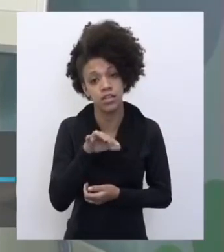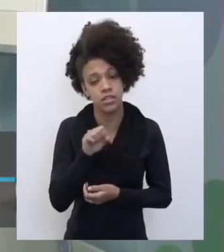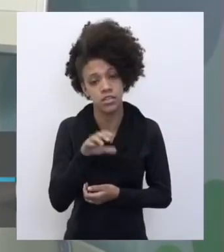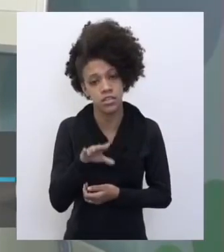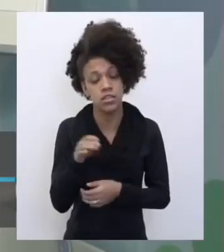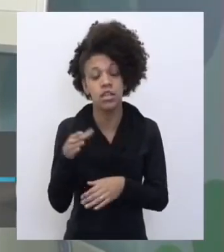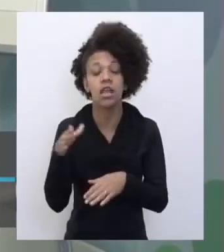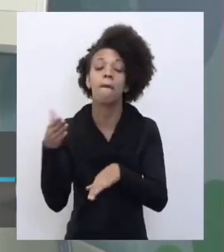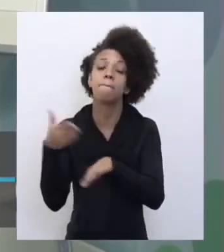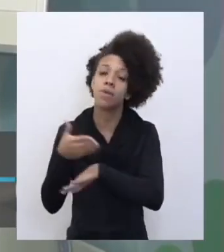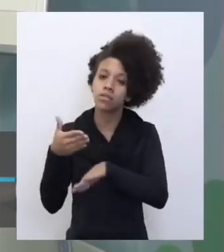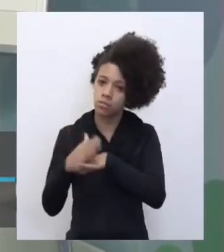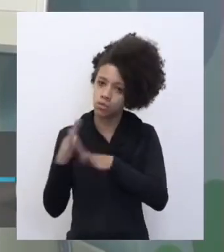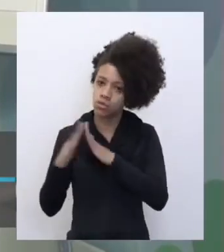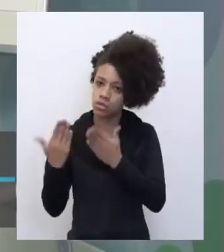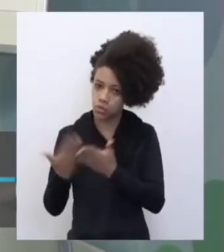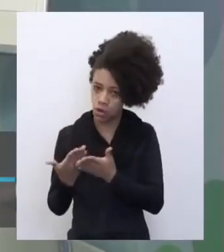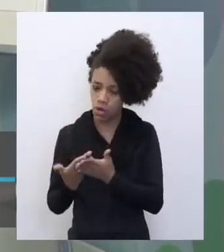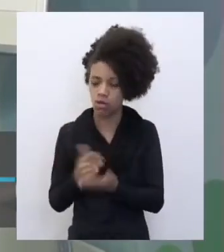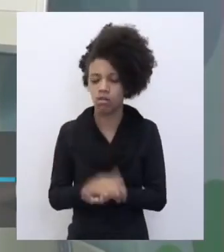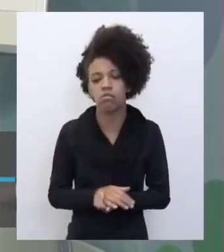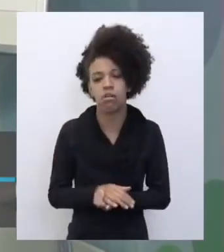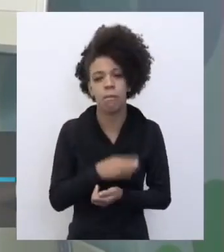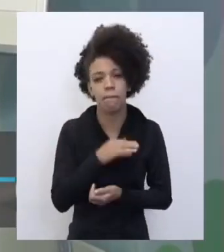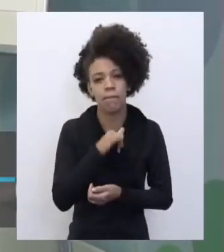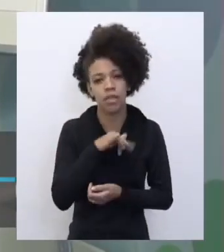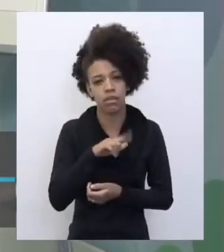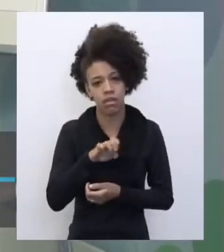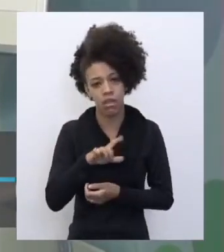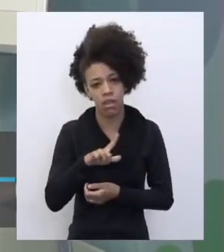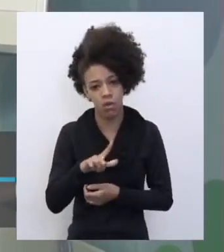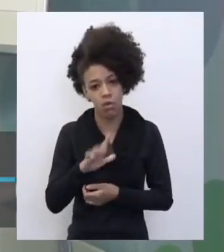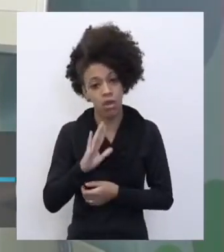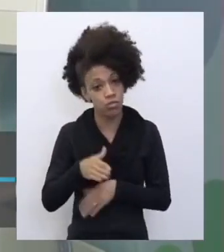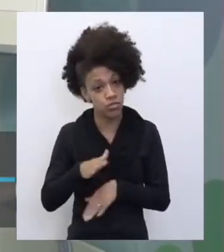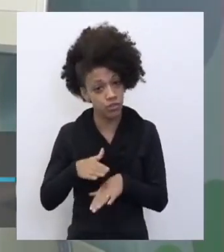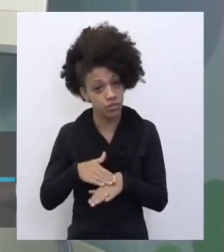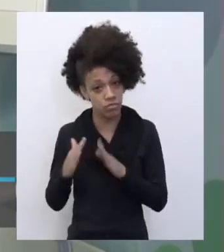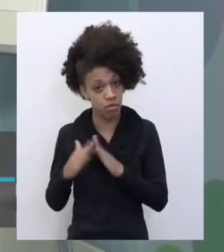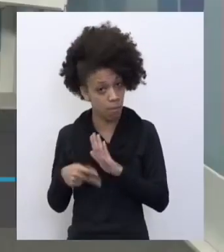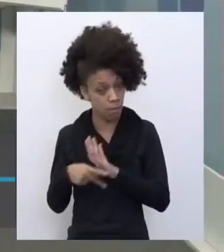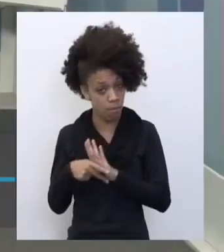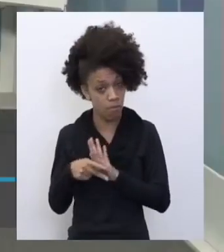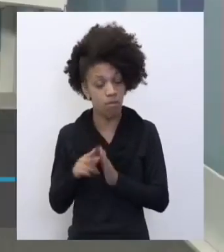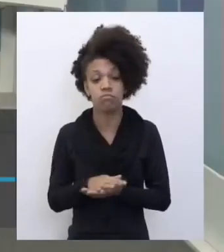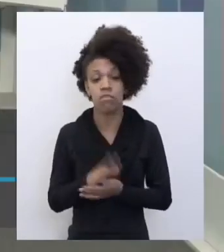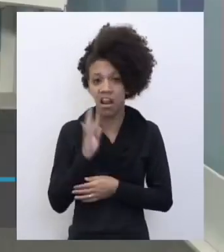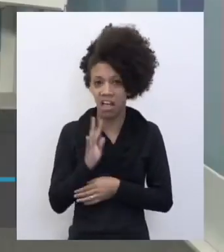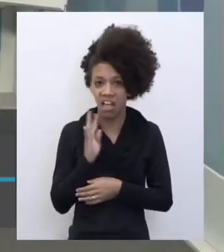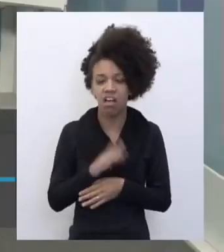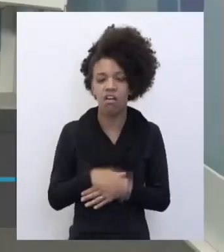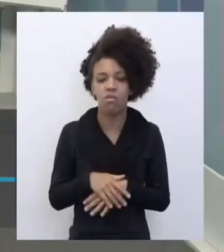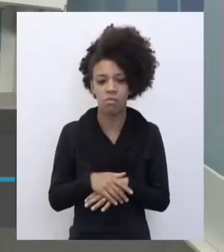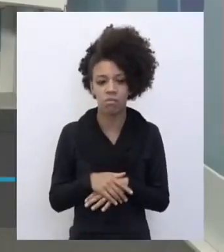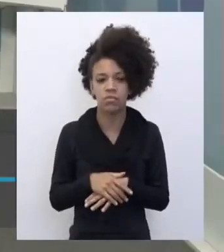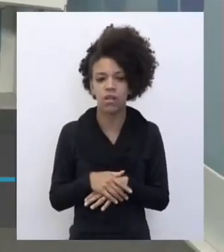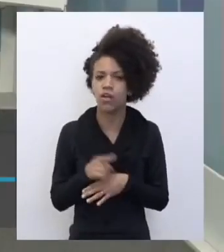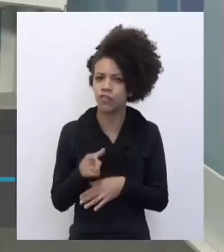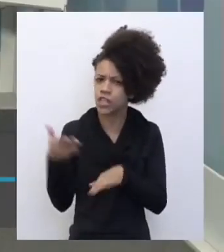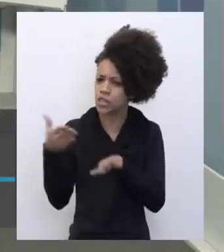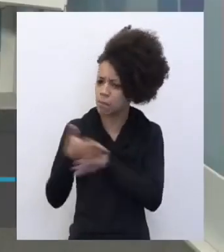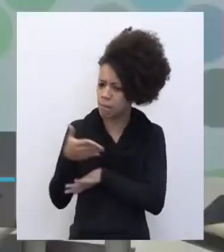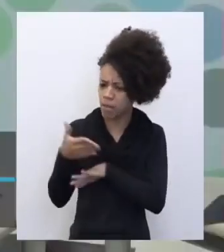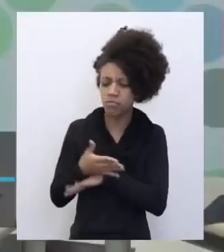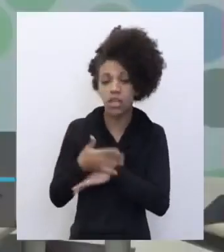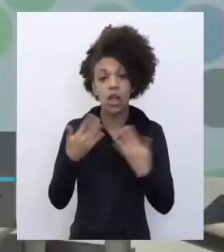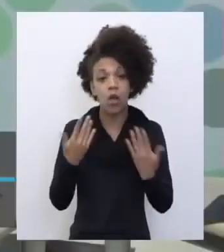teatro na escola. O Miguel já fez a própria casa dele, olha que legal. Legal, não legal, turma. Muito legal que vocês são muito participativos. E